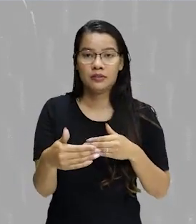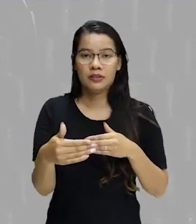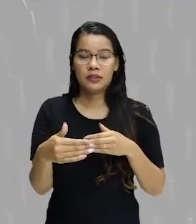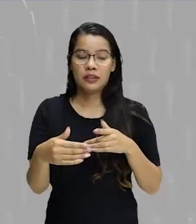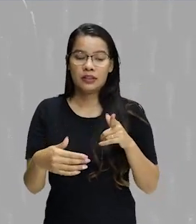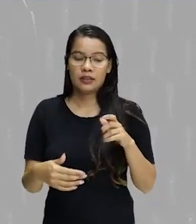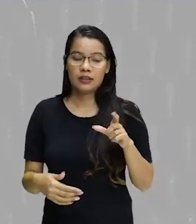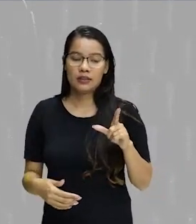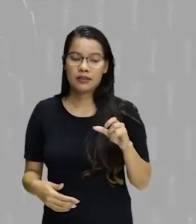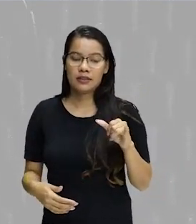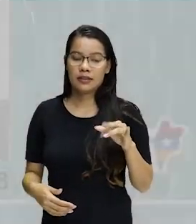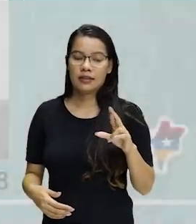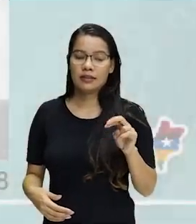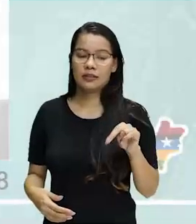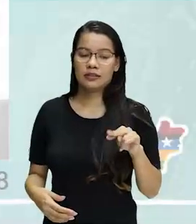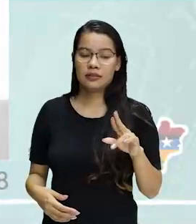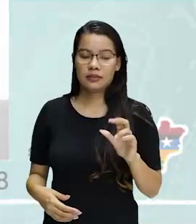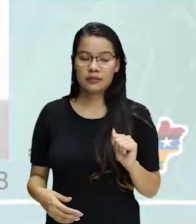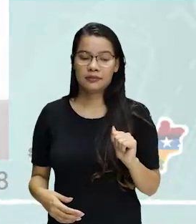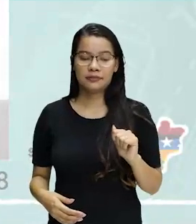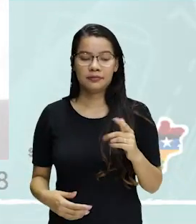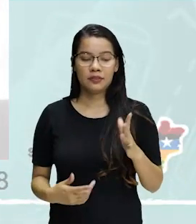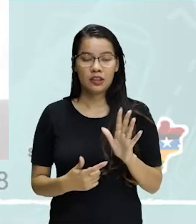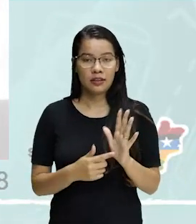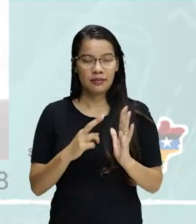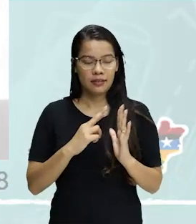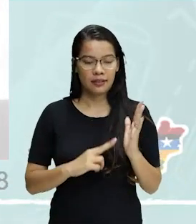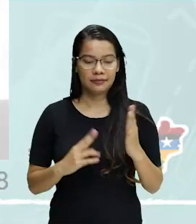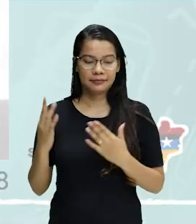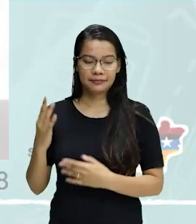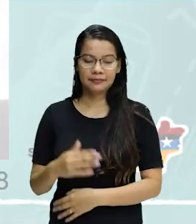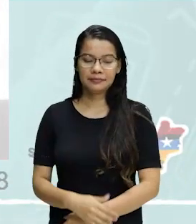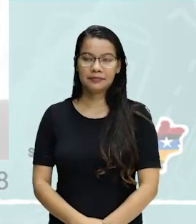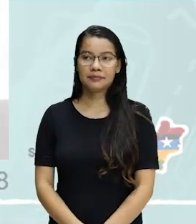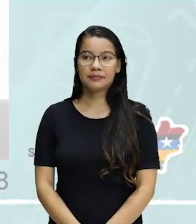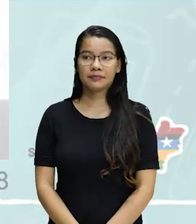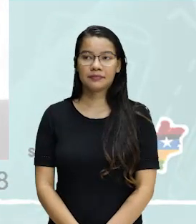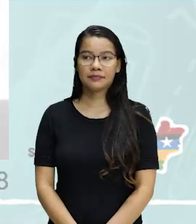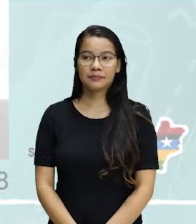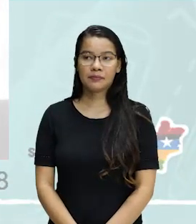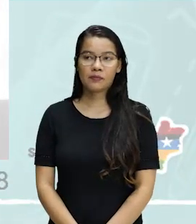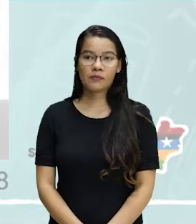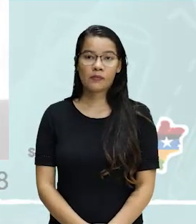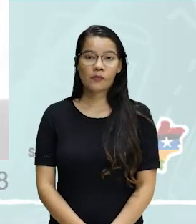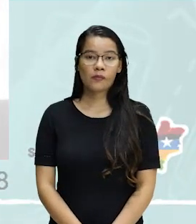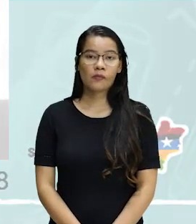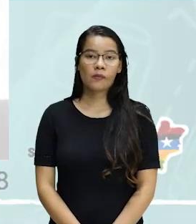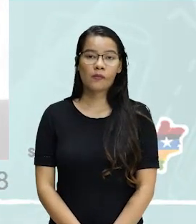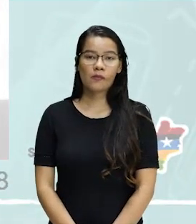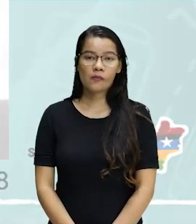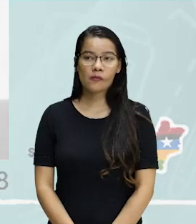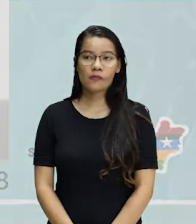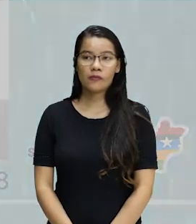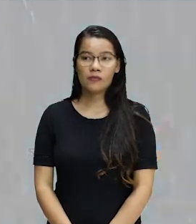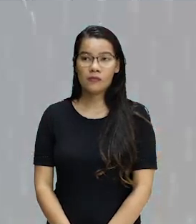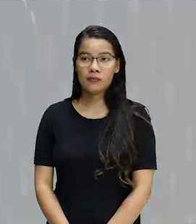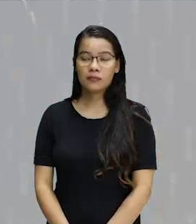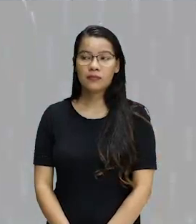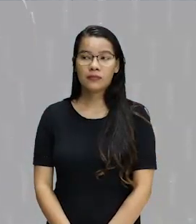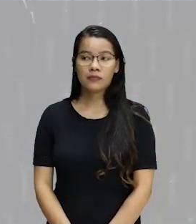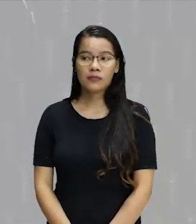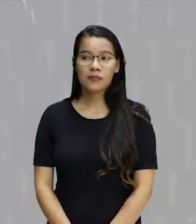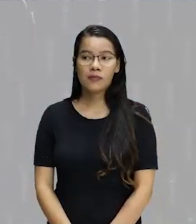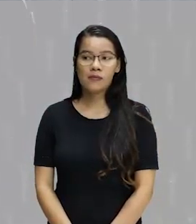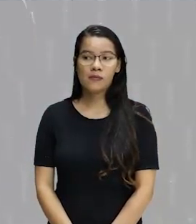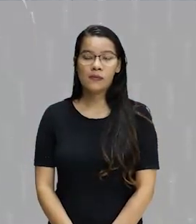da glicerina. Balas, bombons, chocolates e no recheio de produtos de confeitaria.